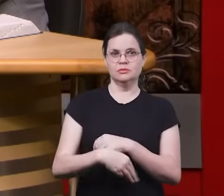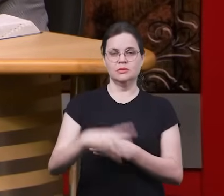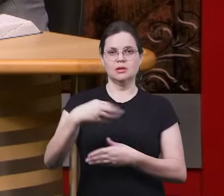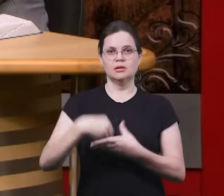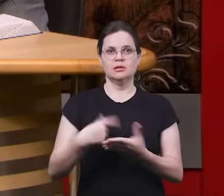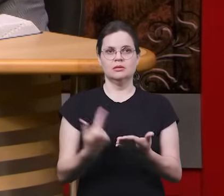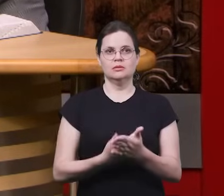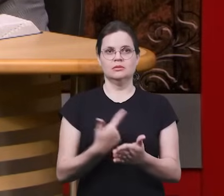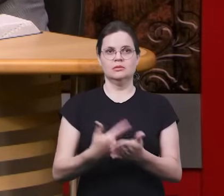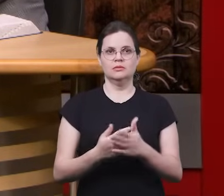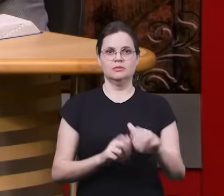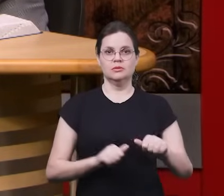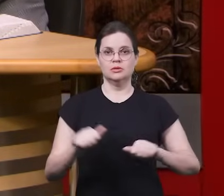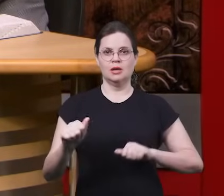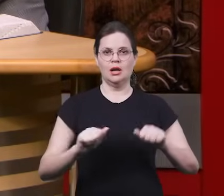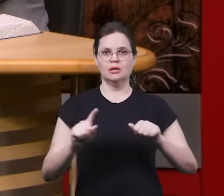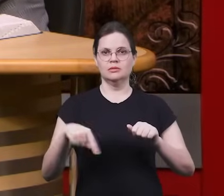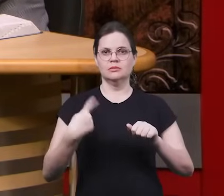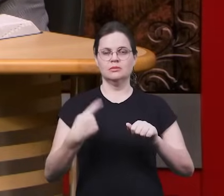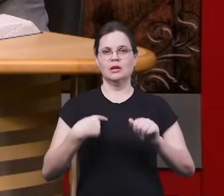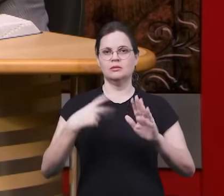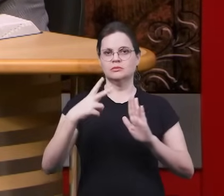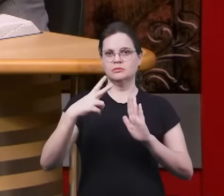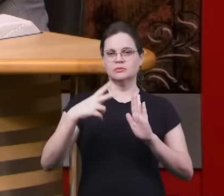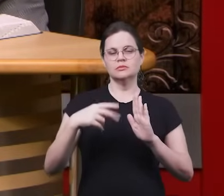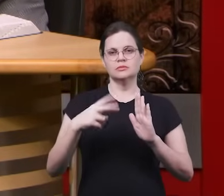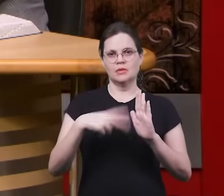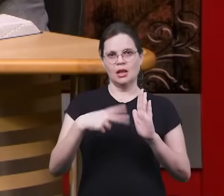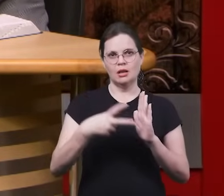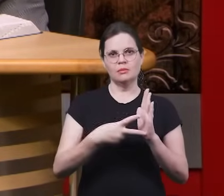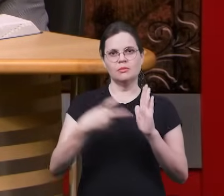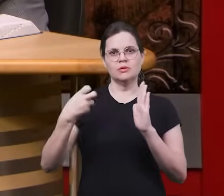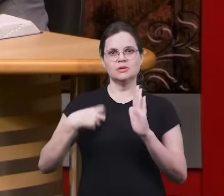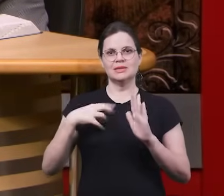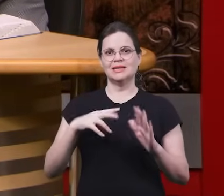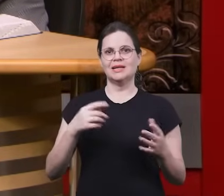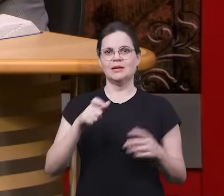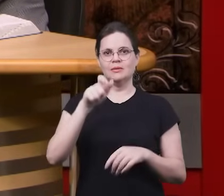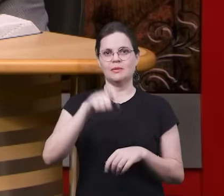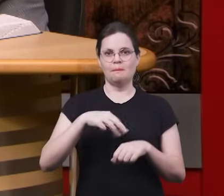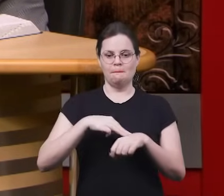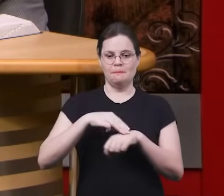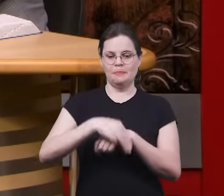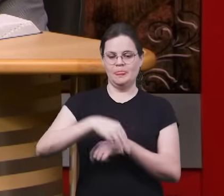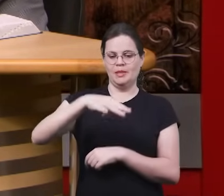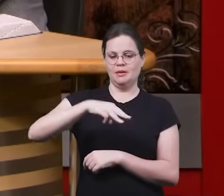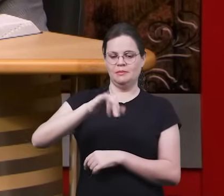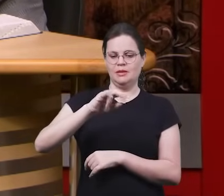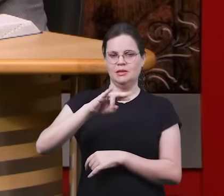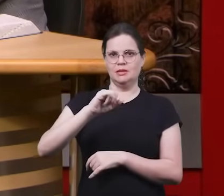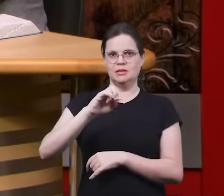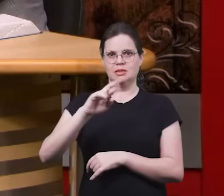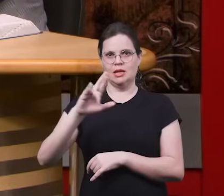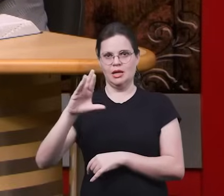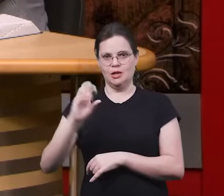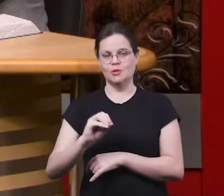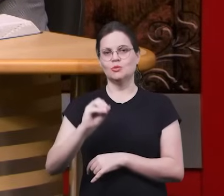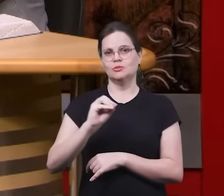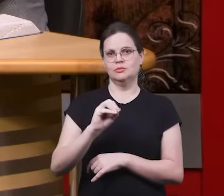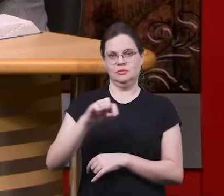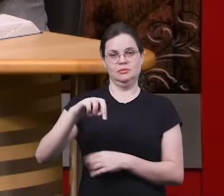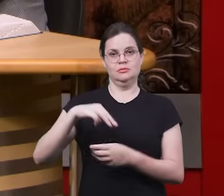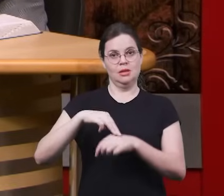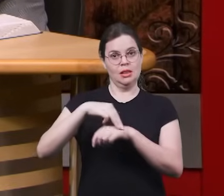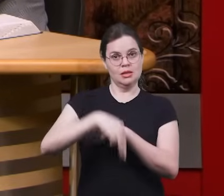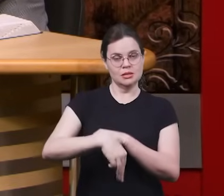daquilo que está lá em Atos dos Apóstolos. Nós fomos chamados, nós perseveraremos no ministério da palavra. Que eram os apóstolos. E ali